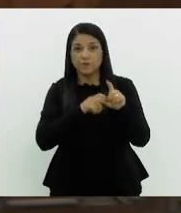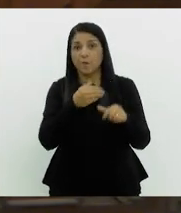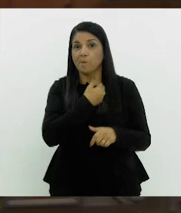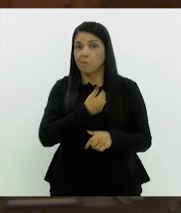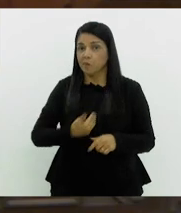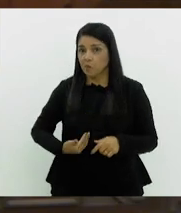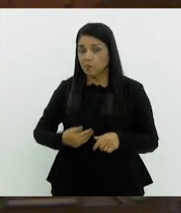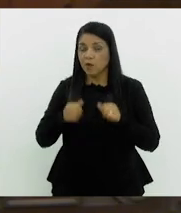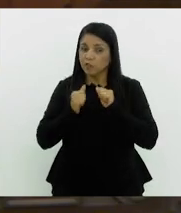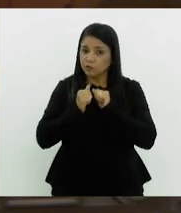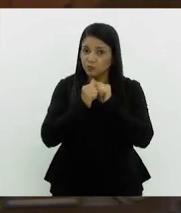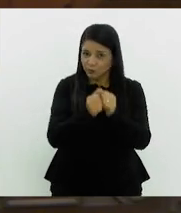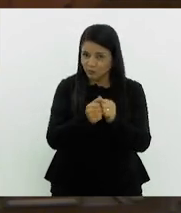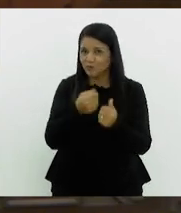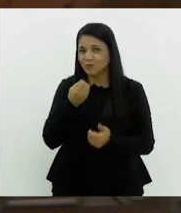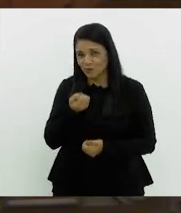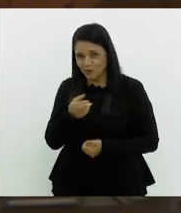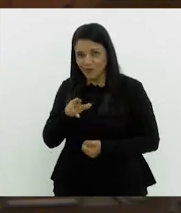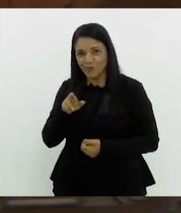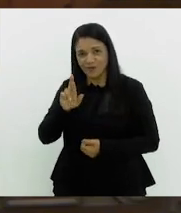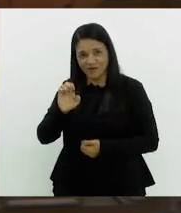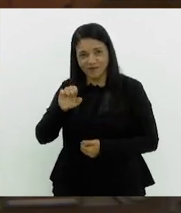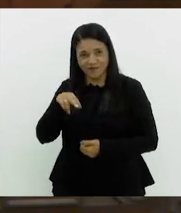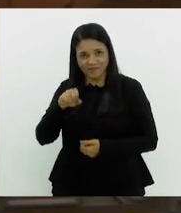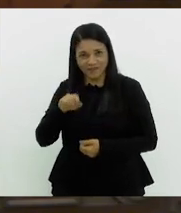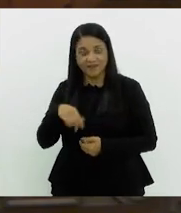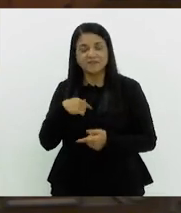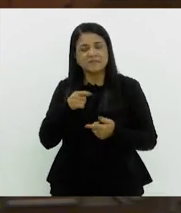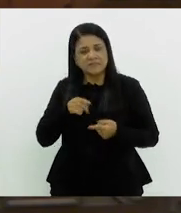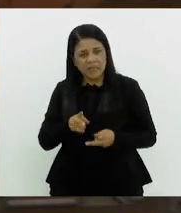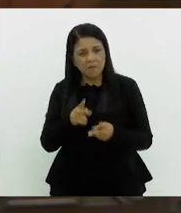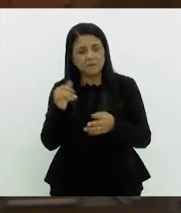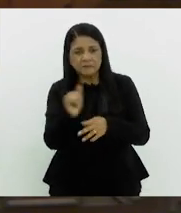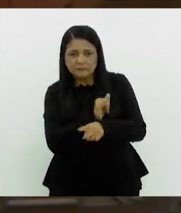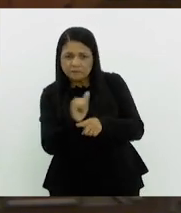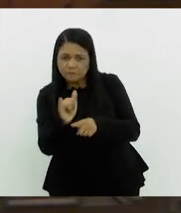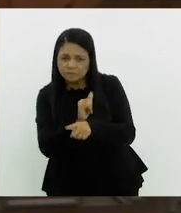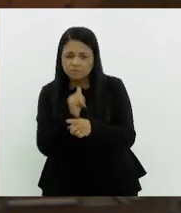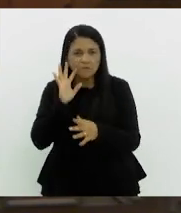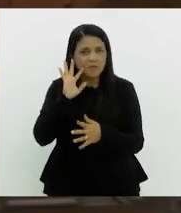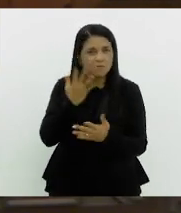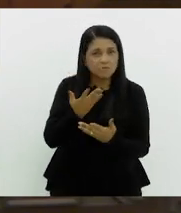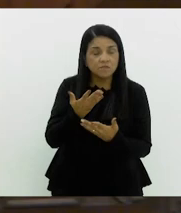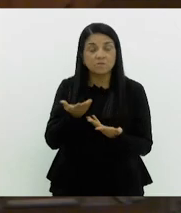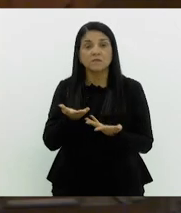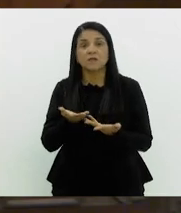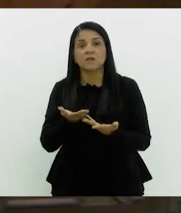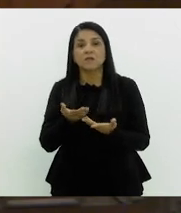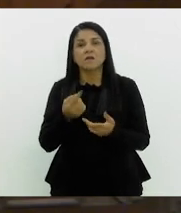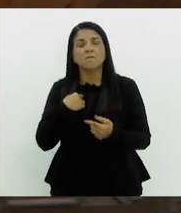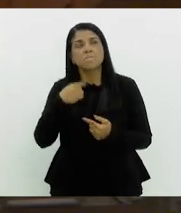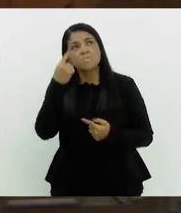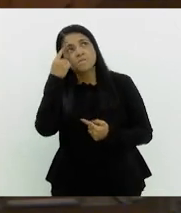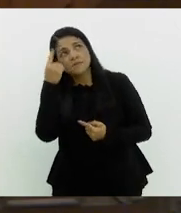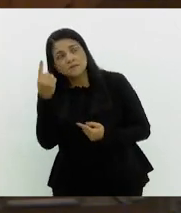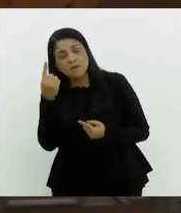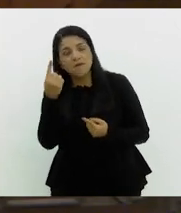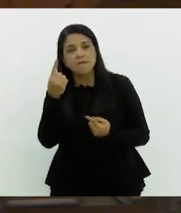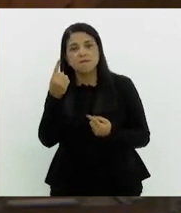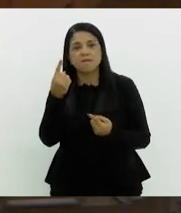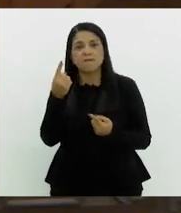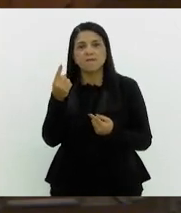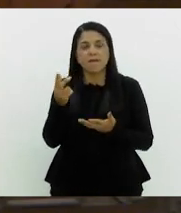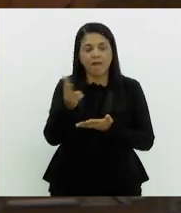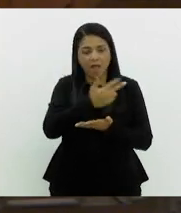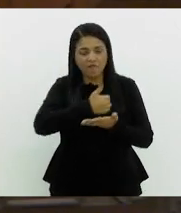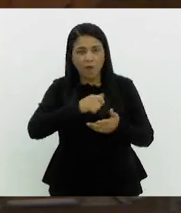para traçar um caminho ou discutir uma estratégia, seja para pensar em reformas ou em